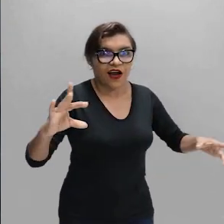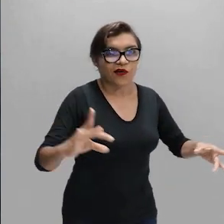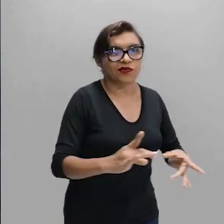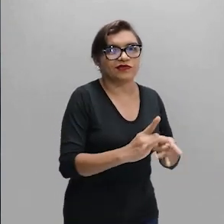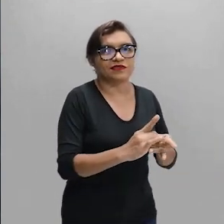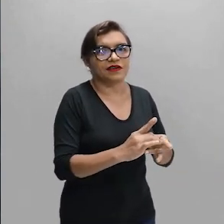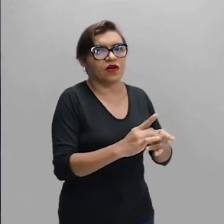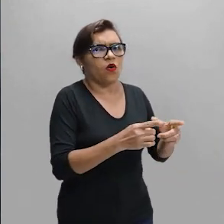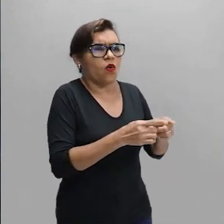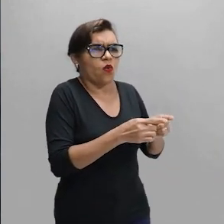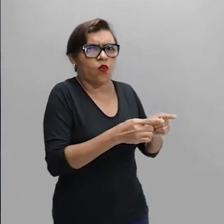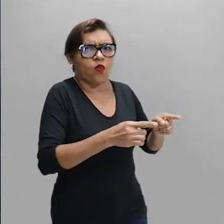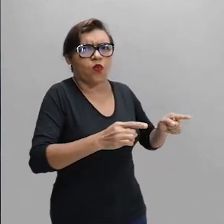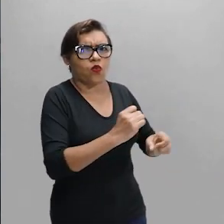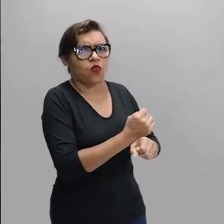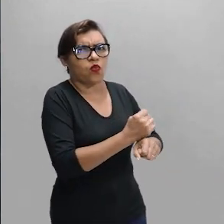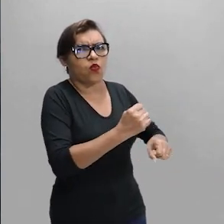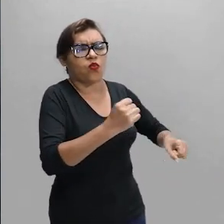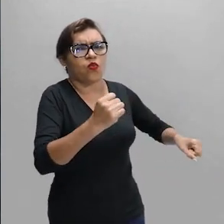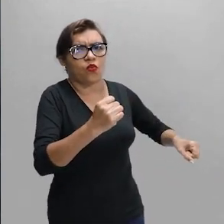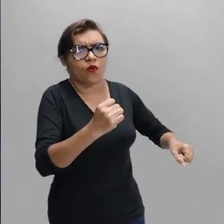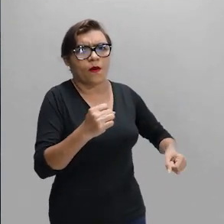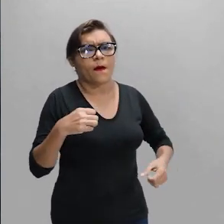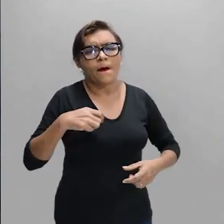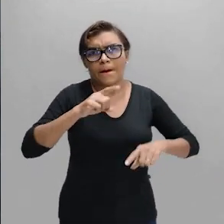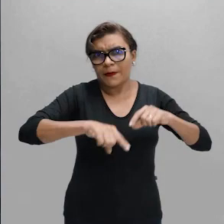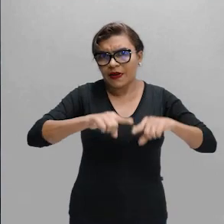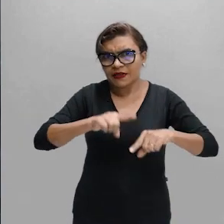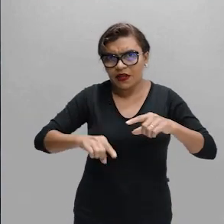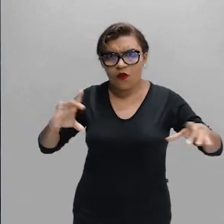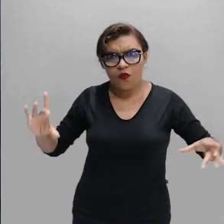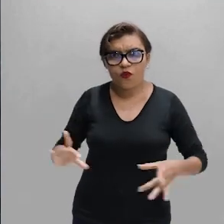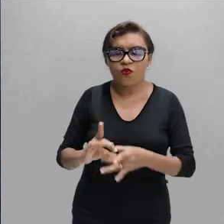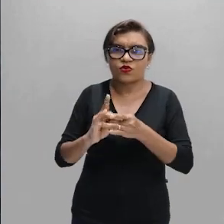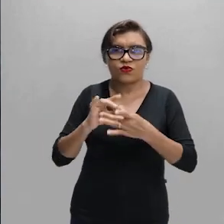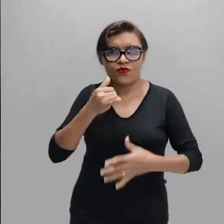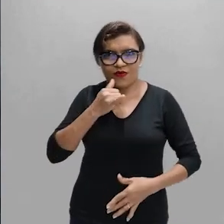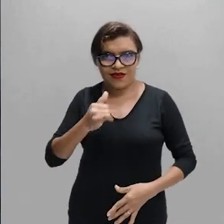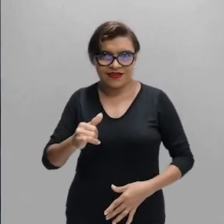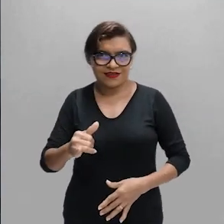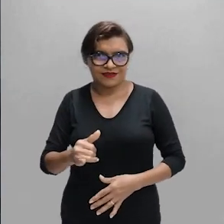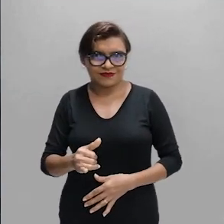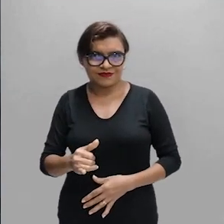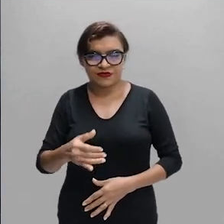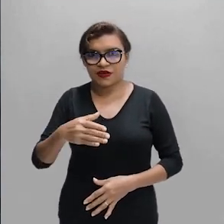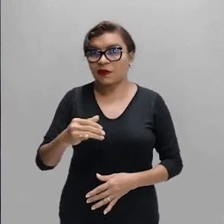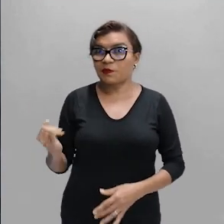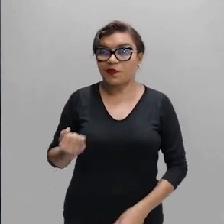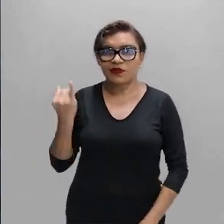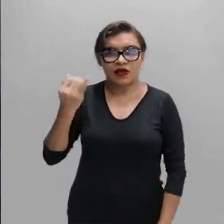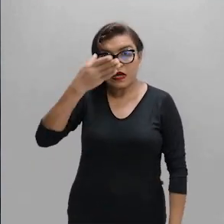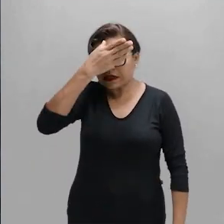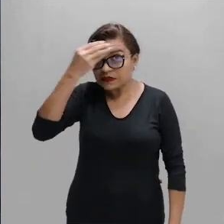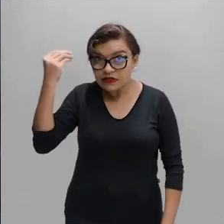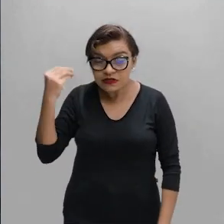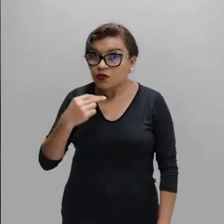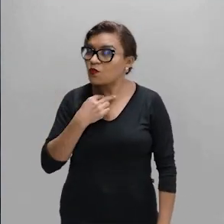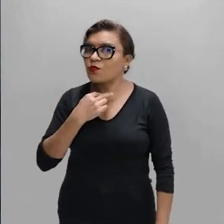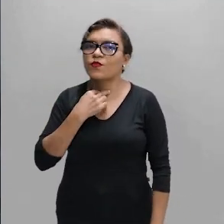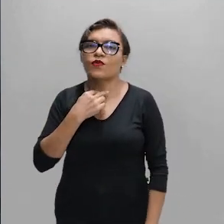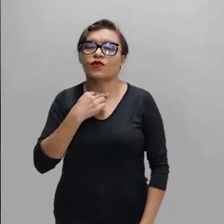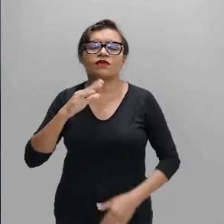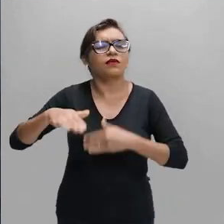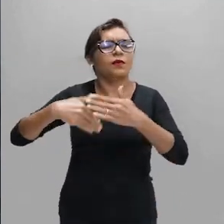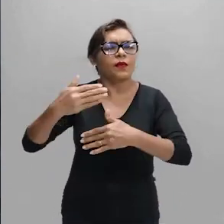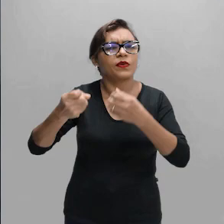grande. Logo, esse material será um condutor elétrico. Tá ok? Então não esqueçam isso, porque lá na frente nós vamos de novo falar